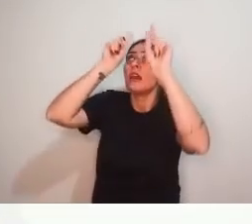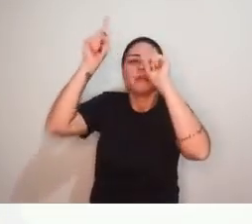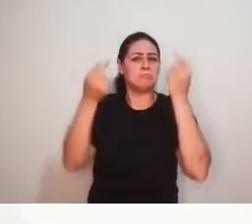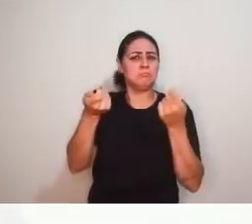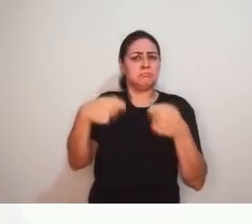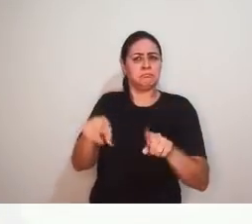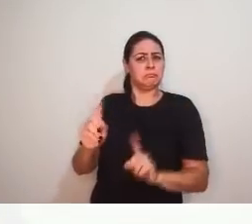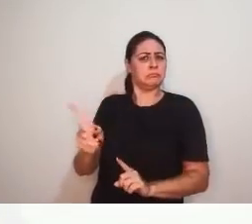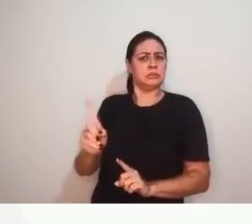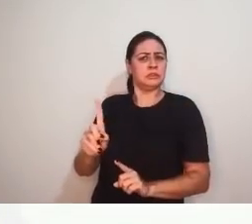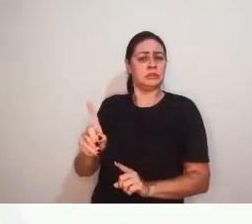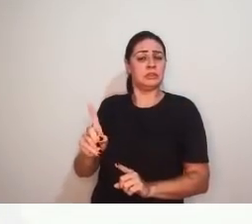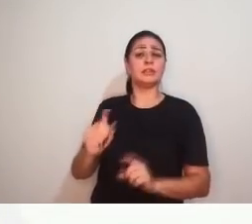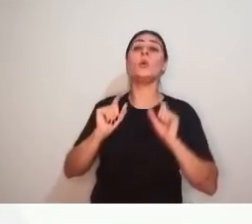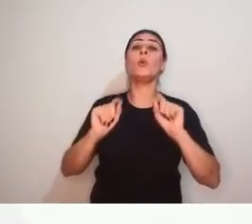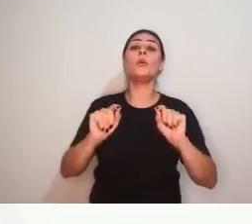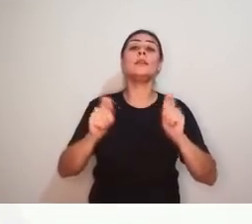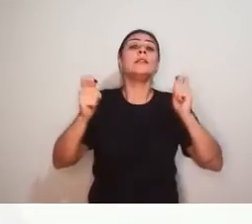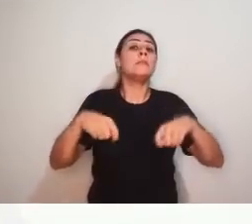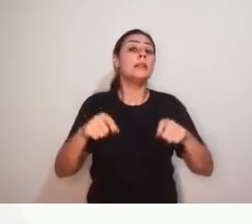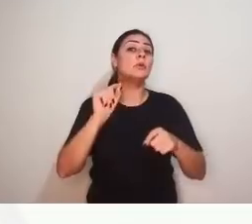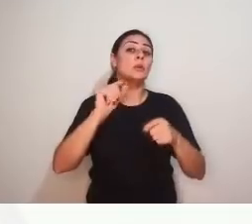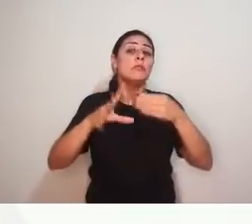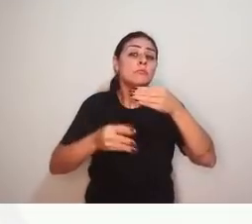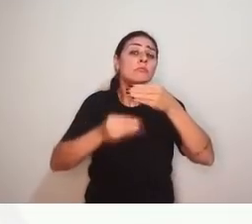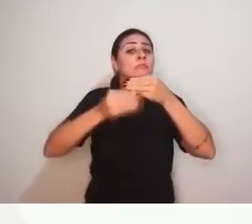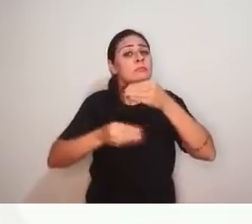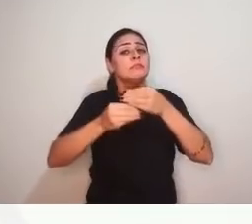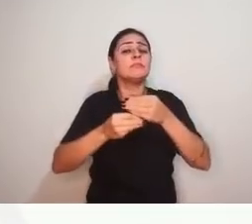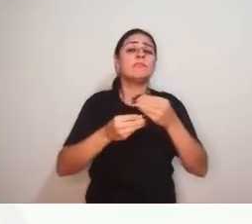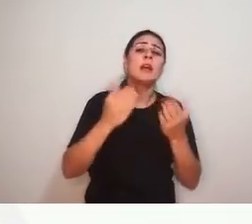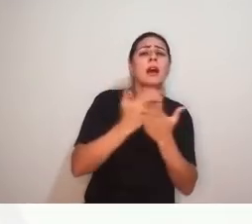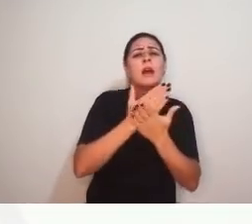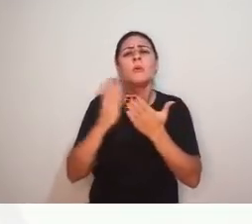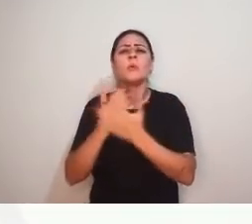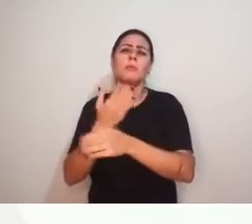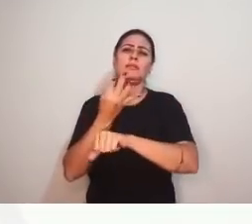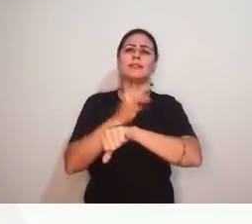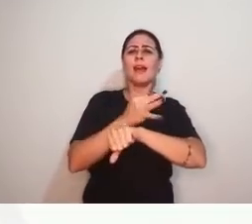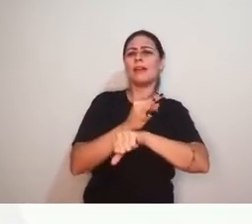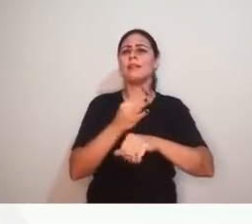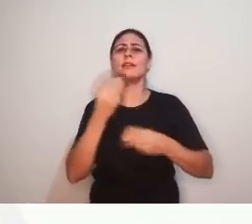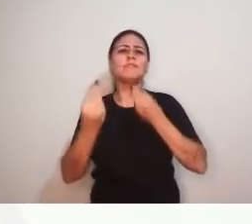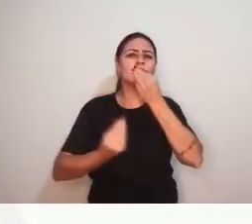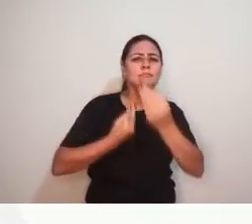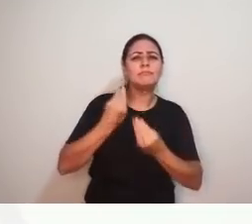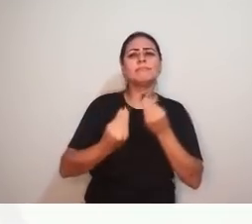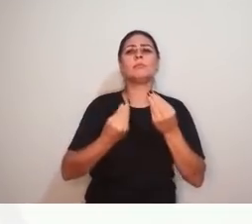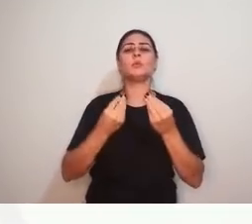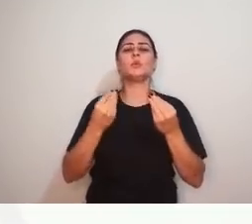precisam inventar nada aqui. O que vocês vão precisar, talvez, é acrescentar uma ou outra